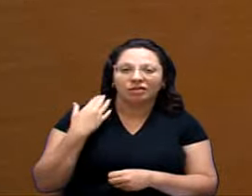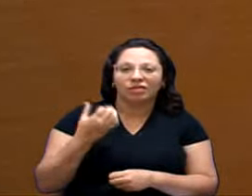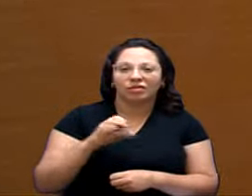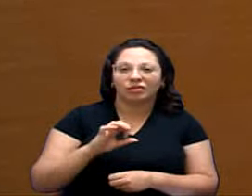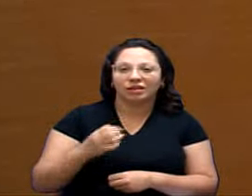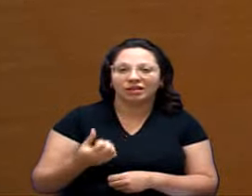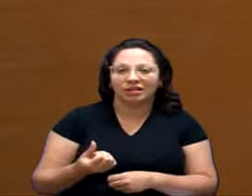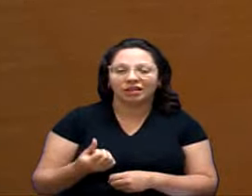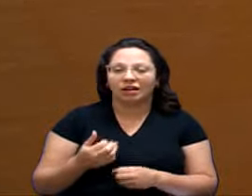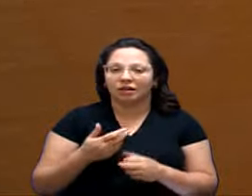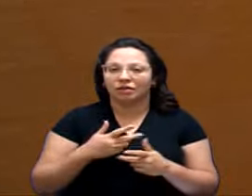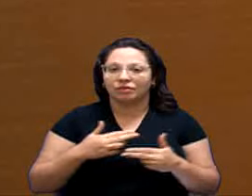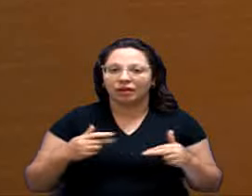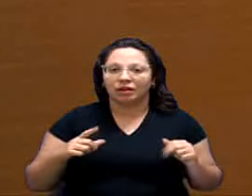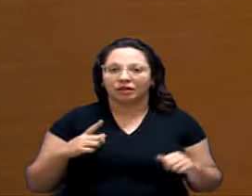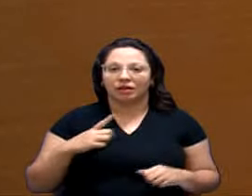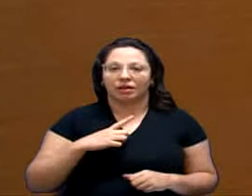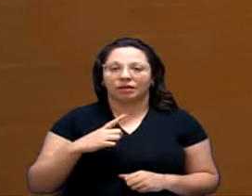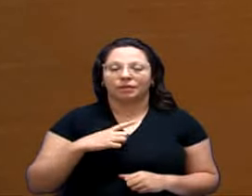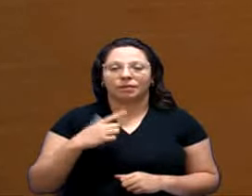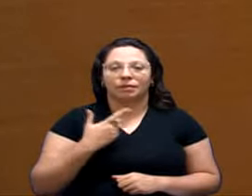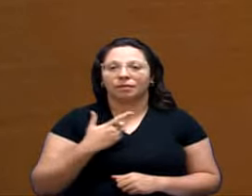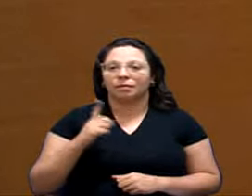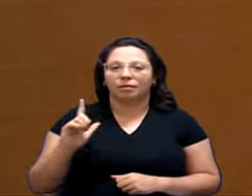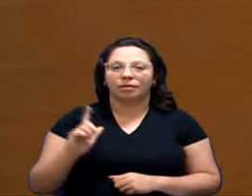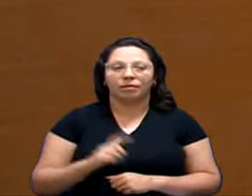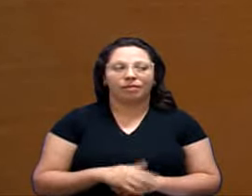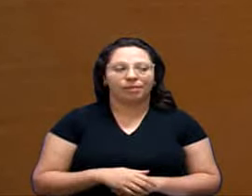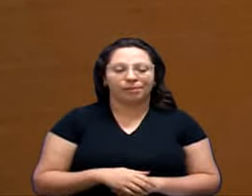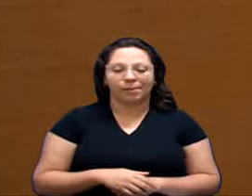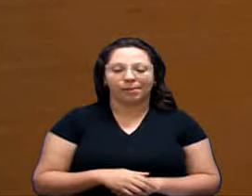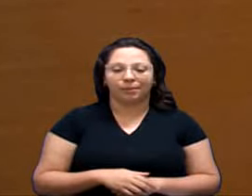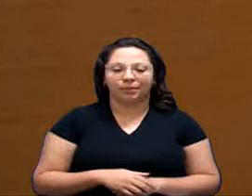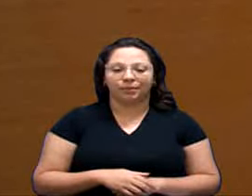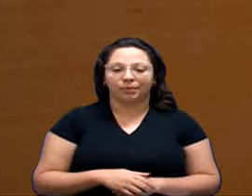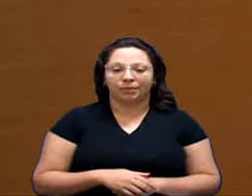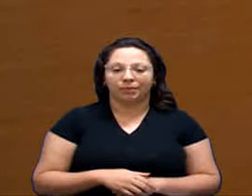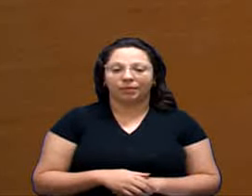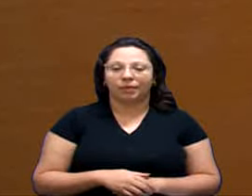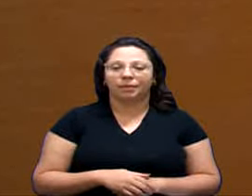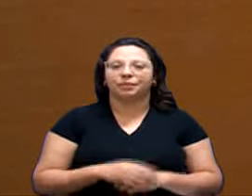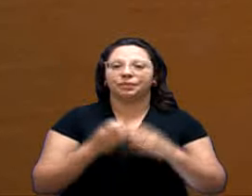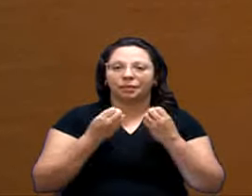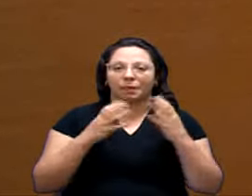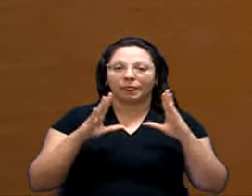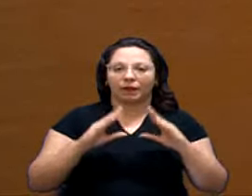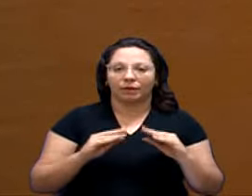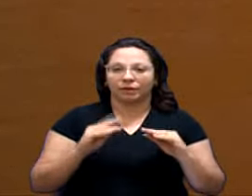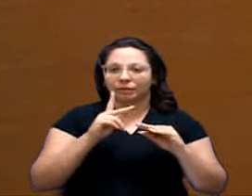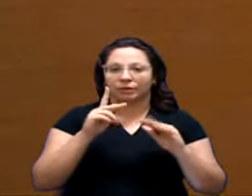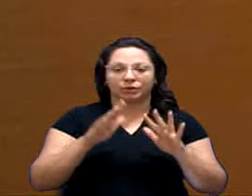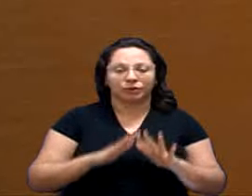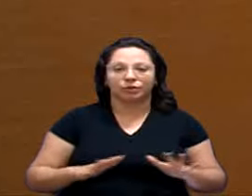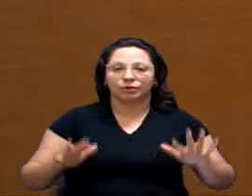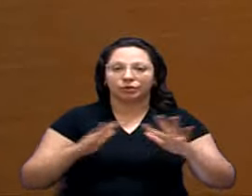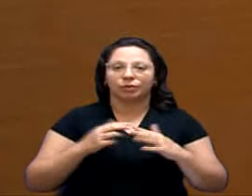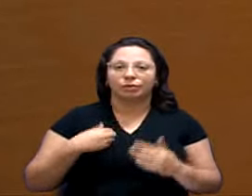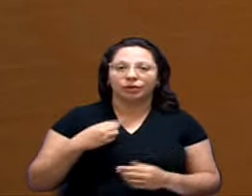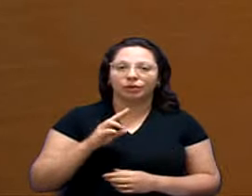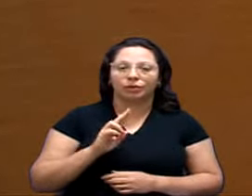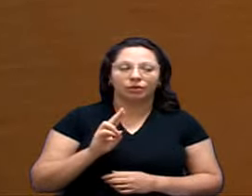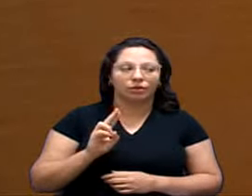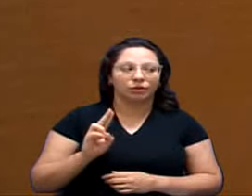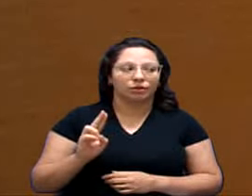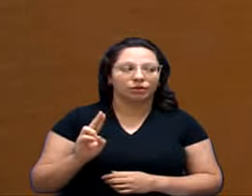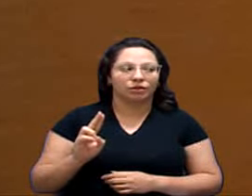próximo inscrito aqui da plenário quer falar por favor tem a palavra Boa noite a todos e a todas meu nome é Margarete